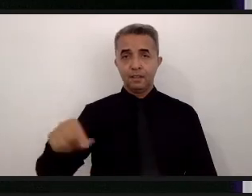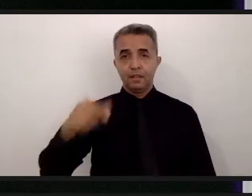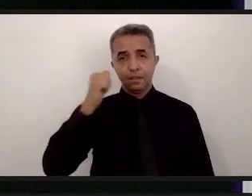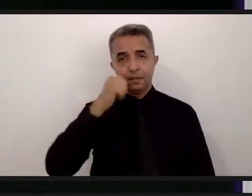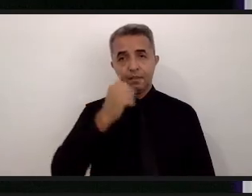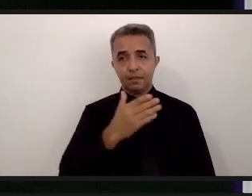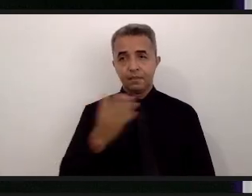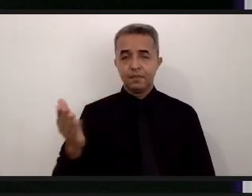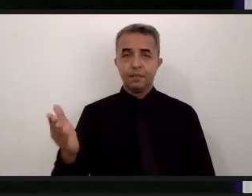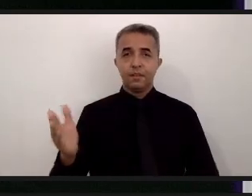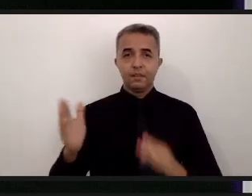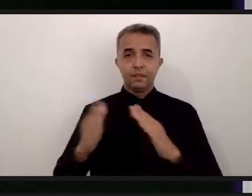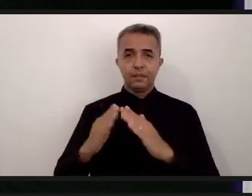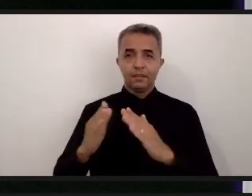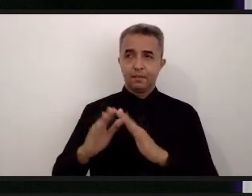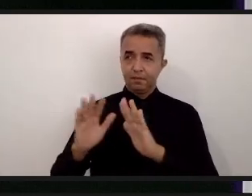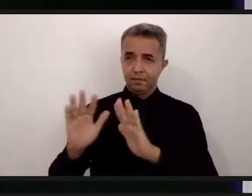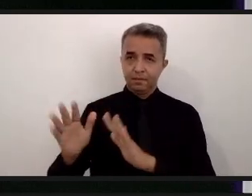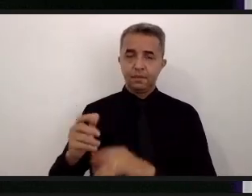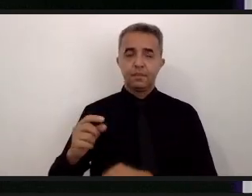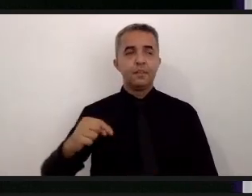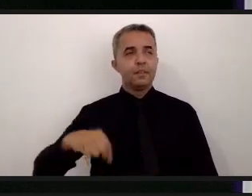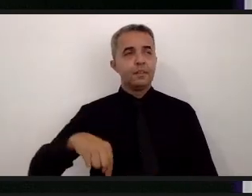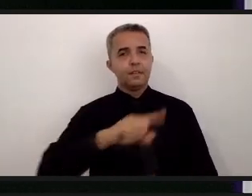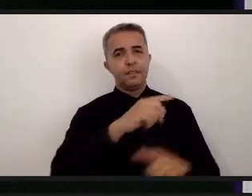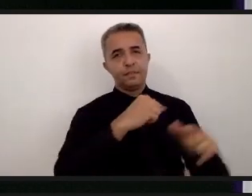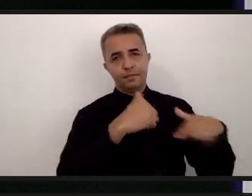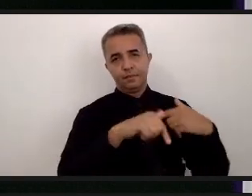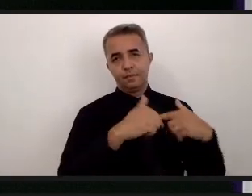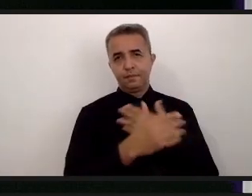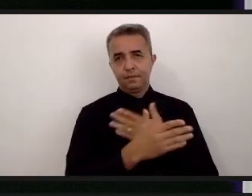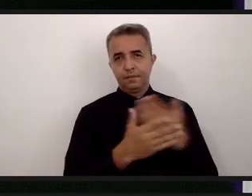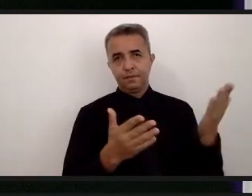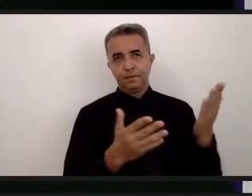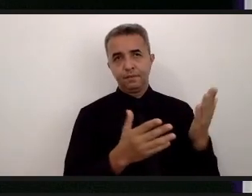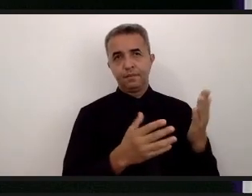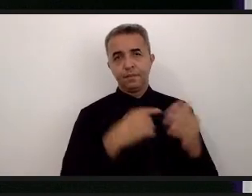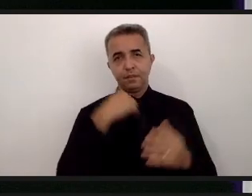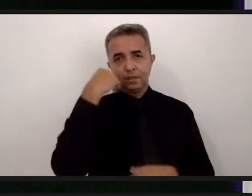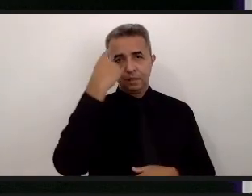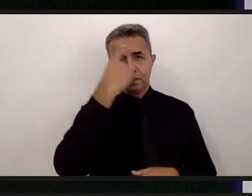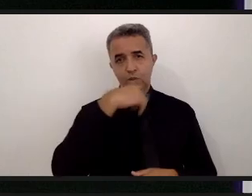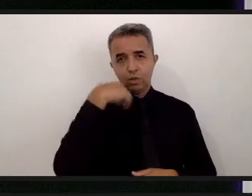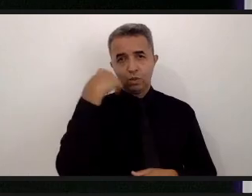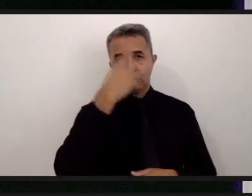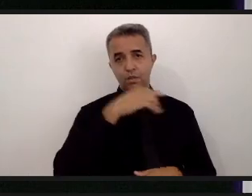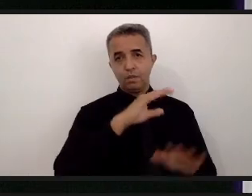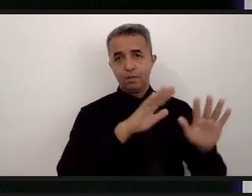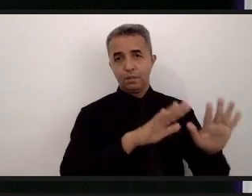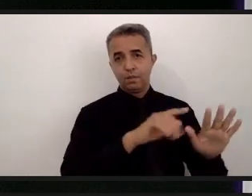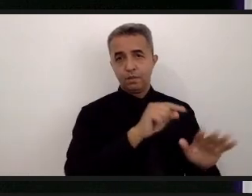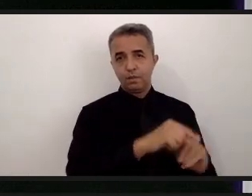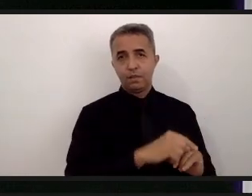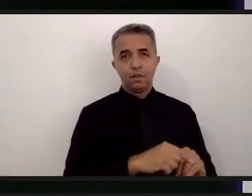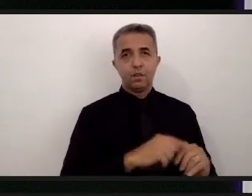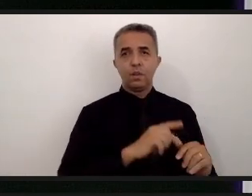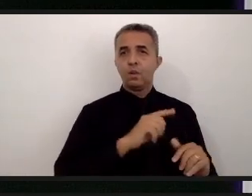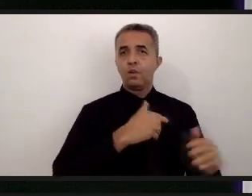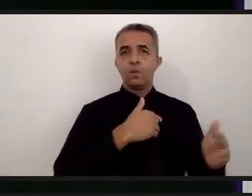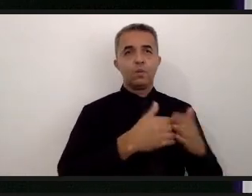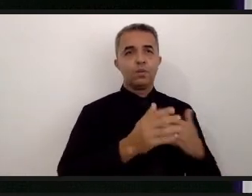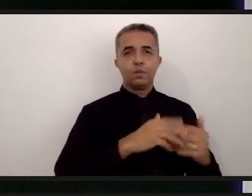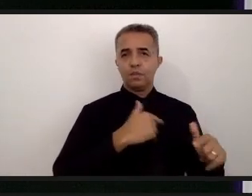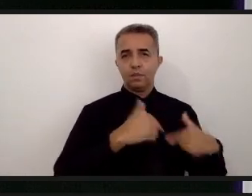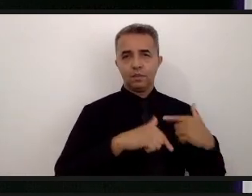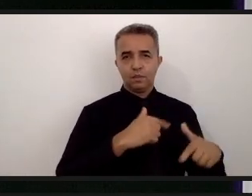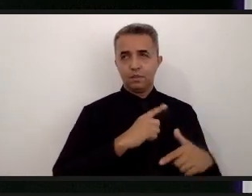suas casas, seus filhos, e tem que ficar ali, cumprir horário, não importa se você tem outro trabalho depois, você tem que